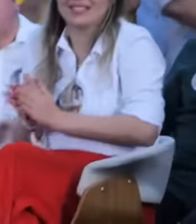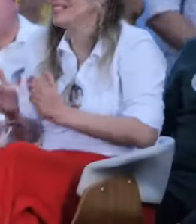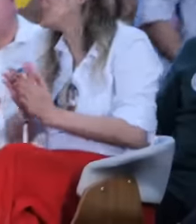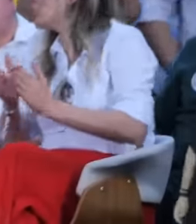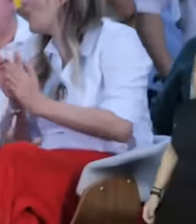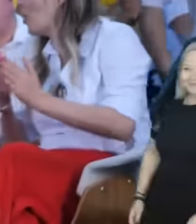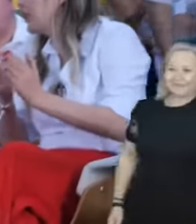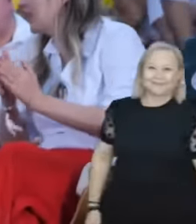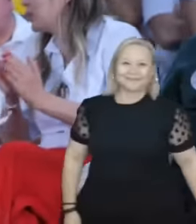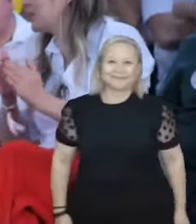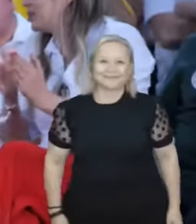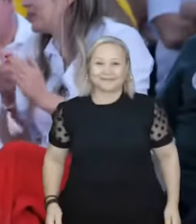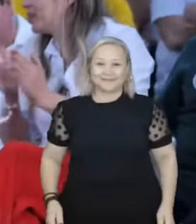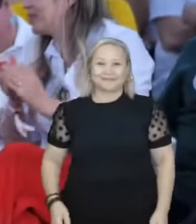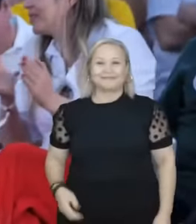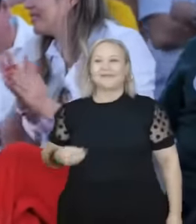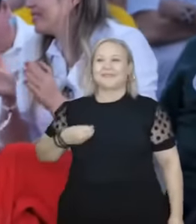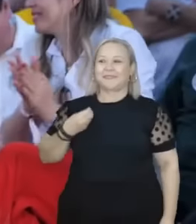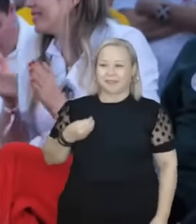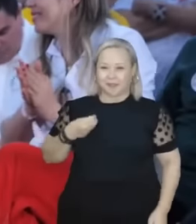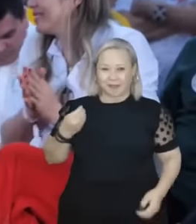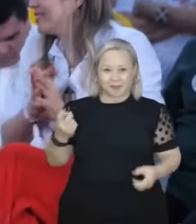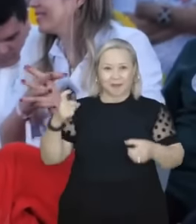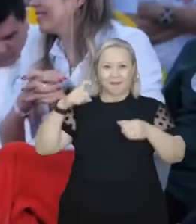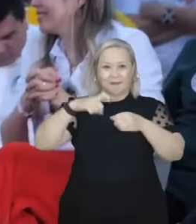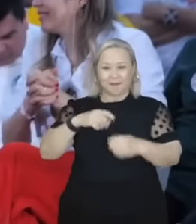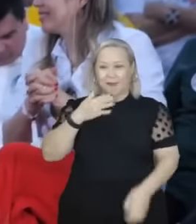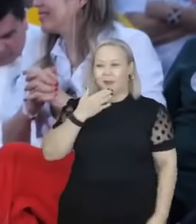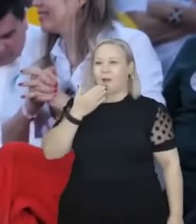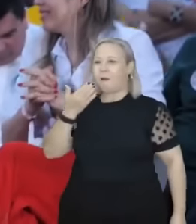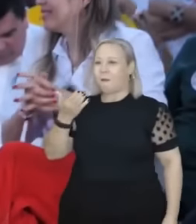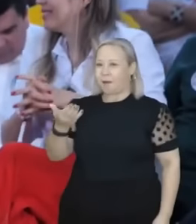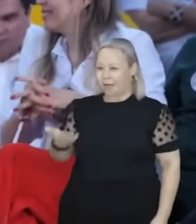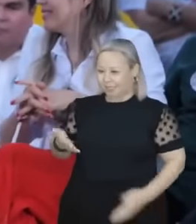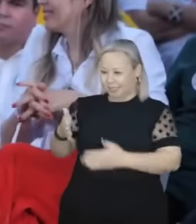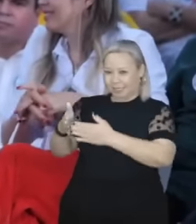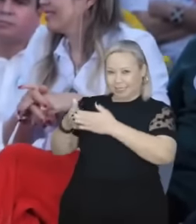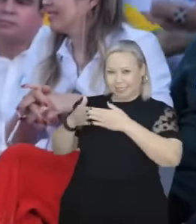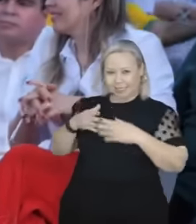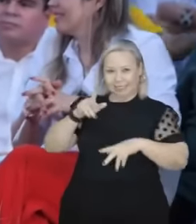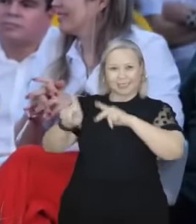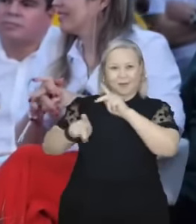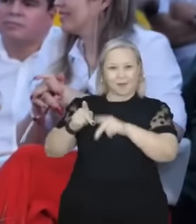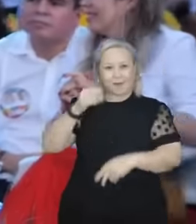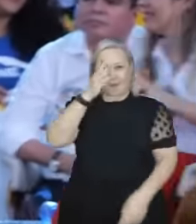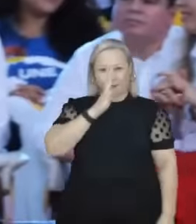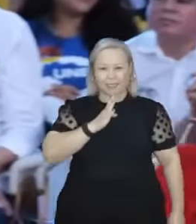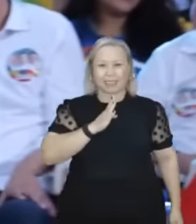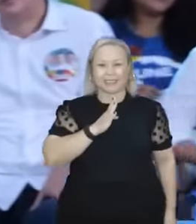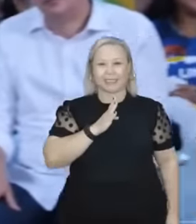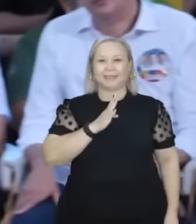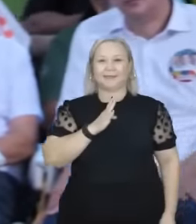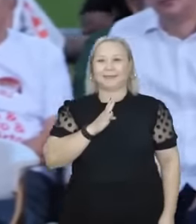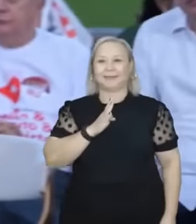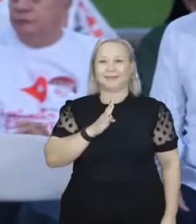Estou pedindo licença ao povo brasileiro e o apoio de todos